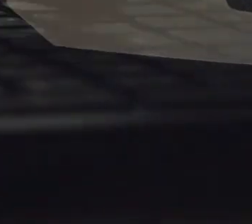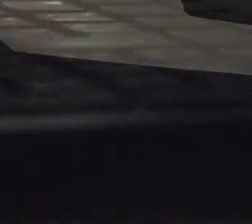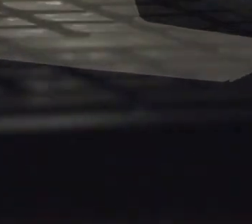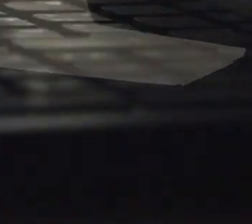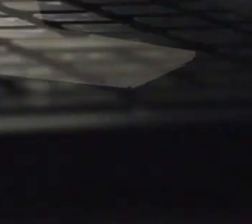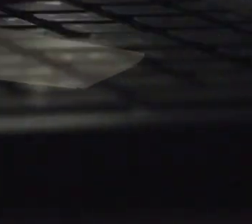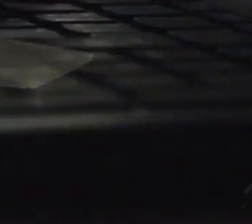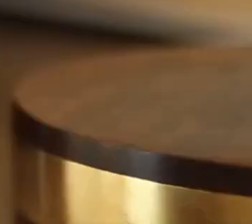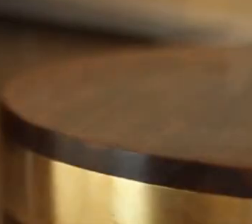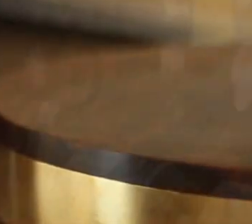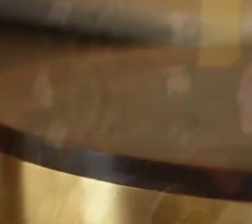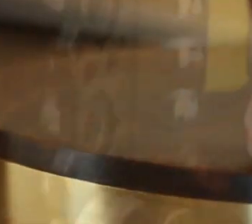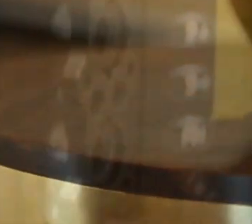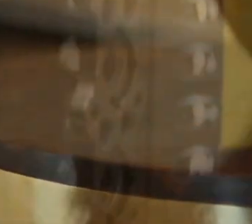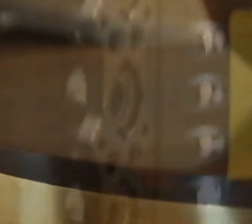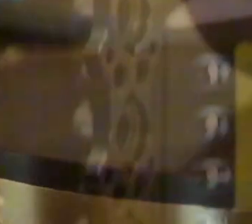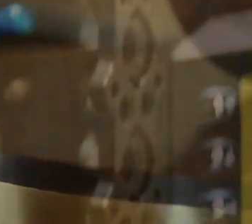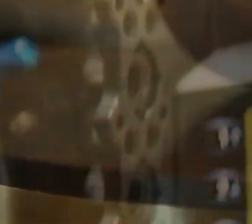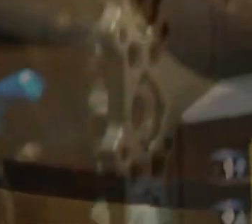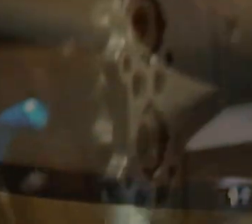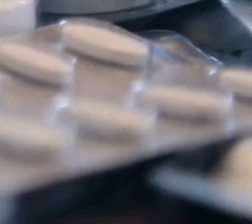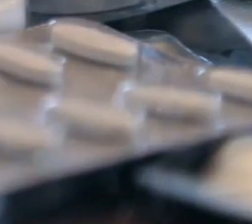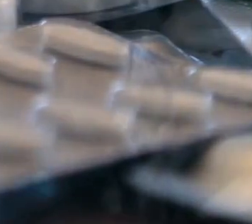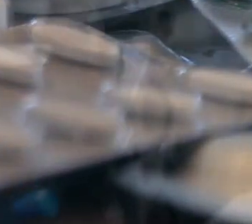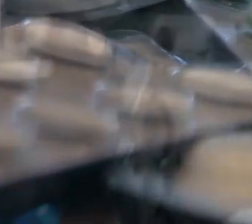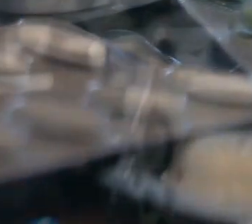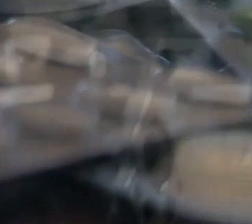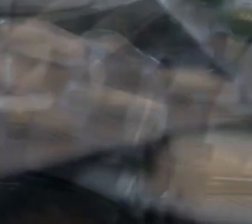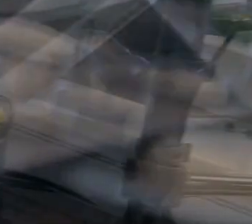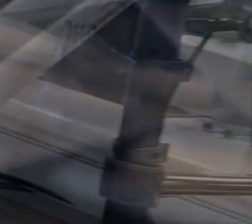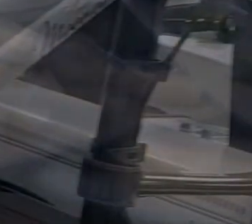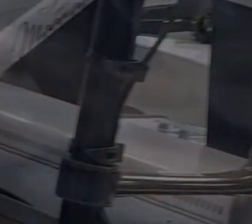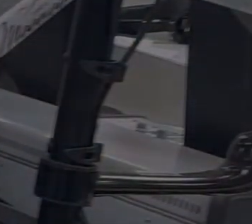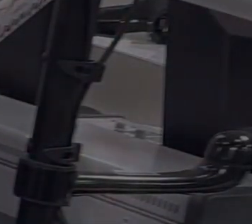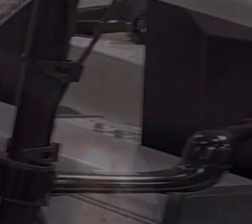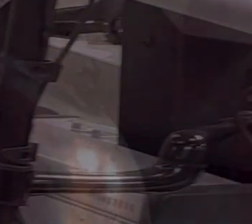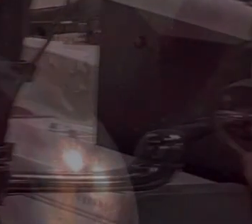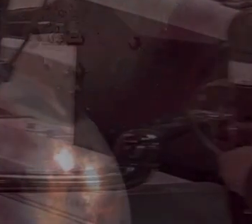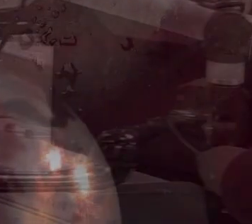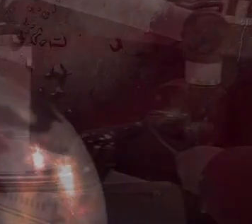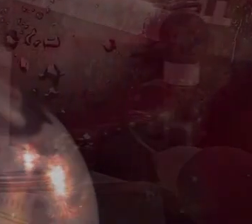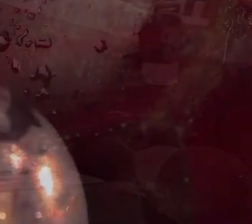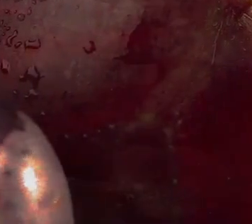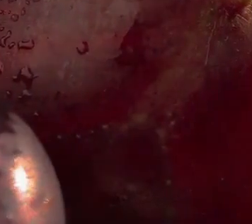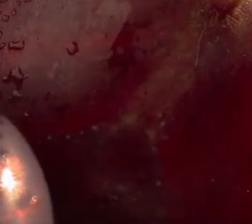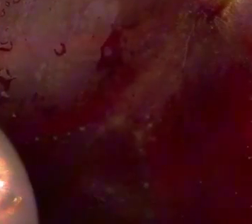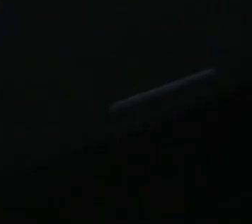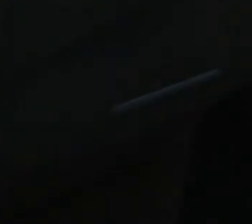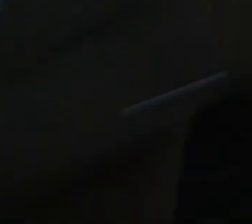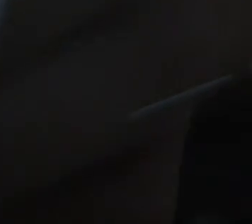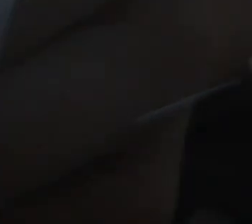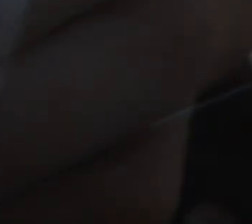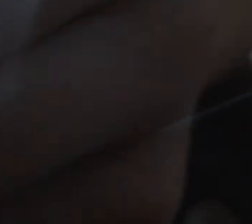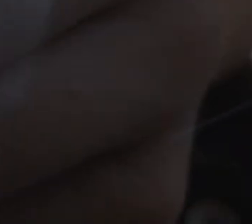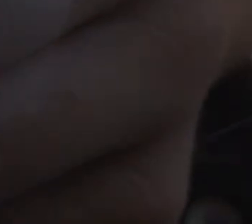Está entrando no ar. Você precisa saber. Muitas dicas para o seu dia a dia.